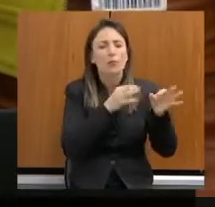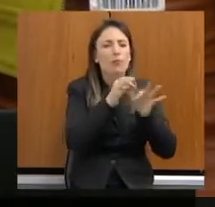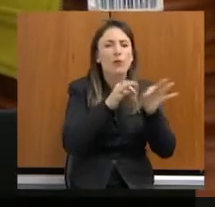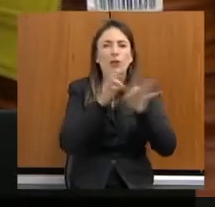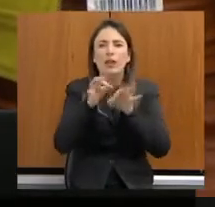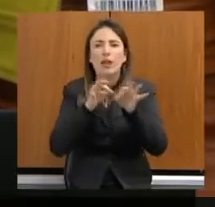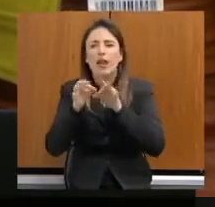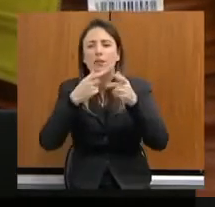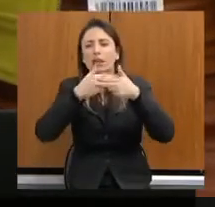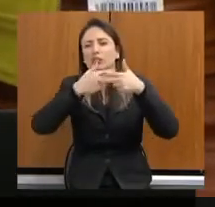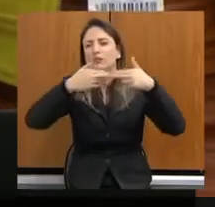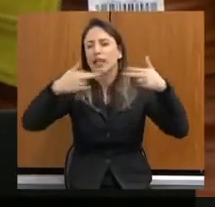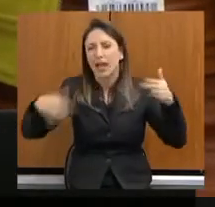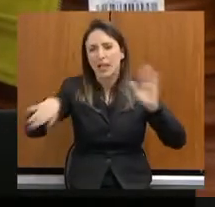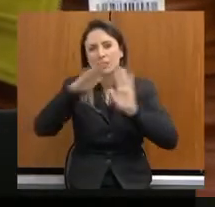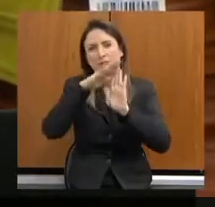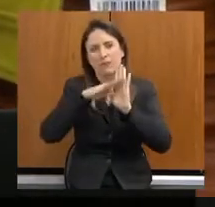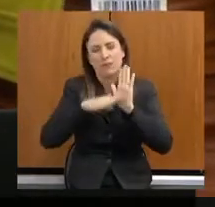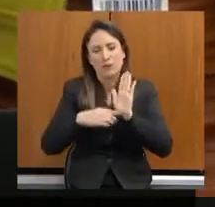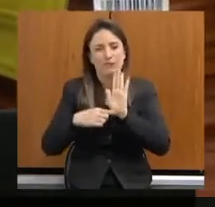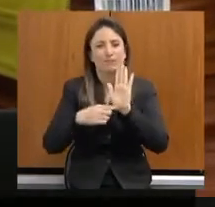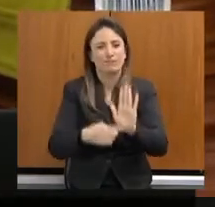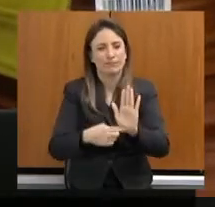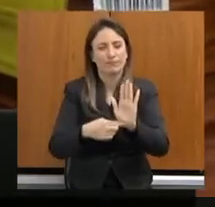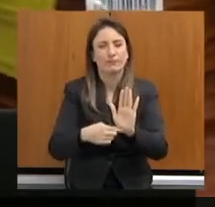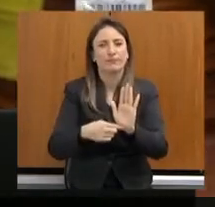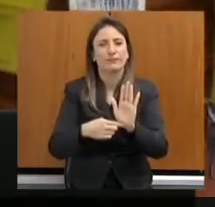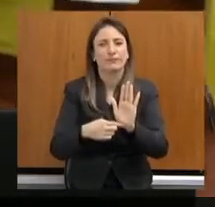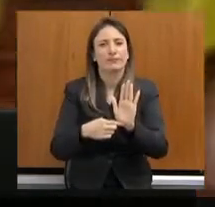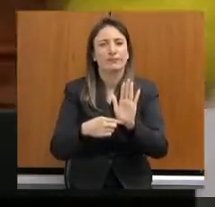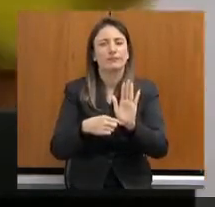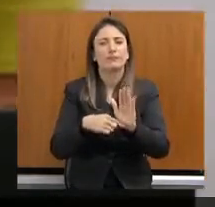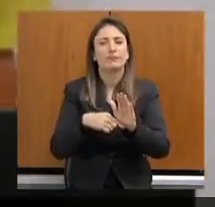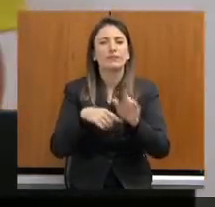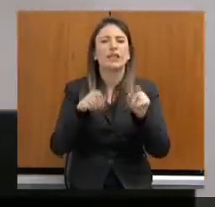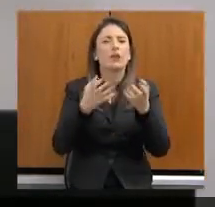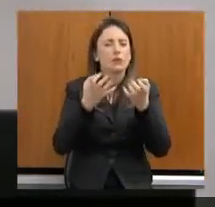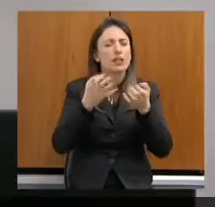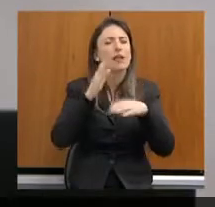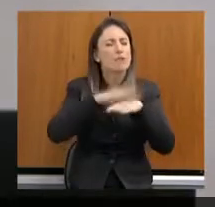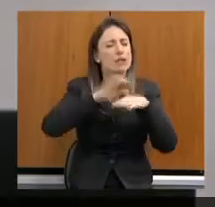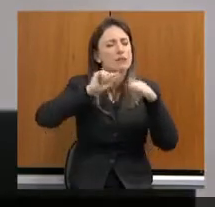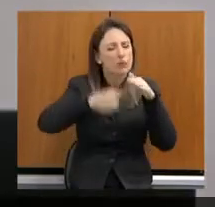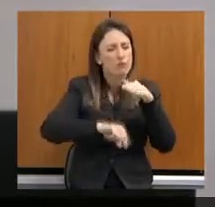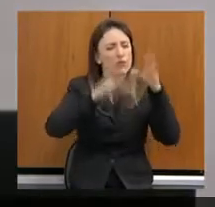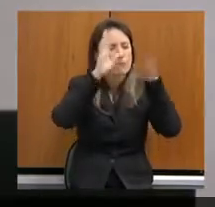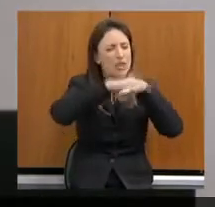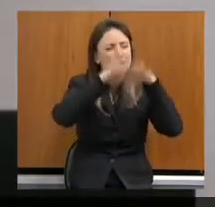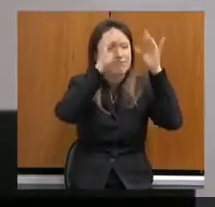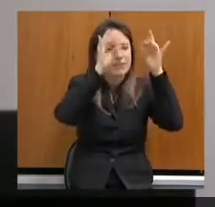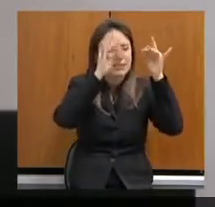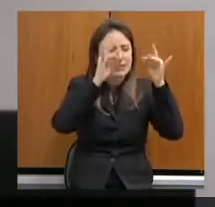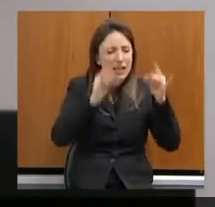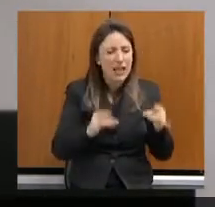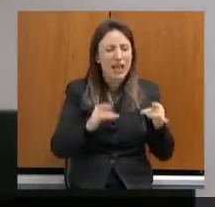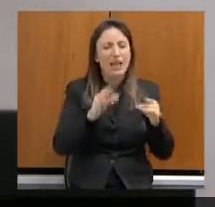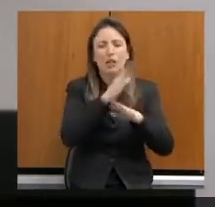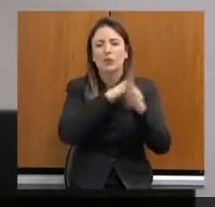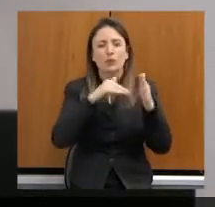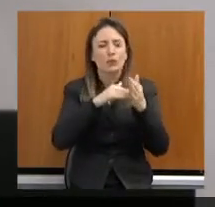da pasta com mais profundidade e os esclarecimentos prestados durante a assembleia ficar